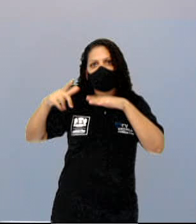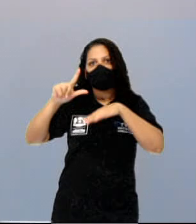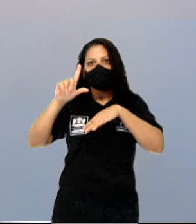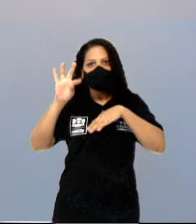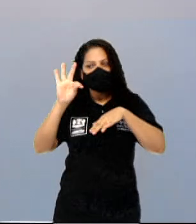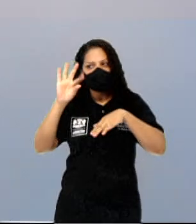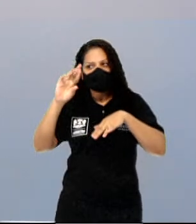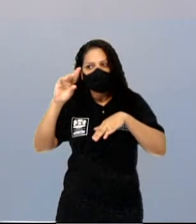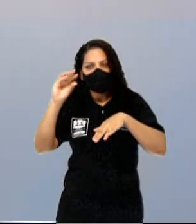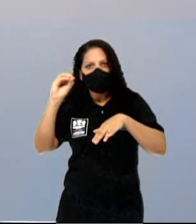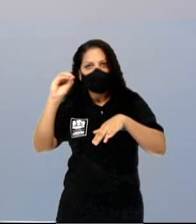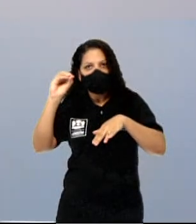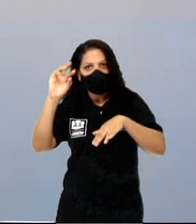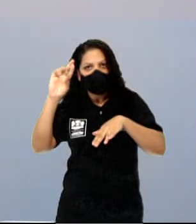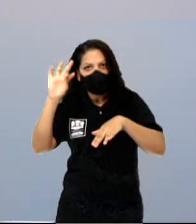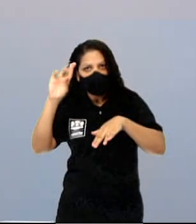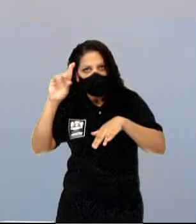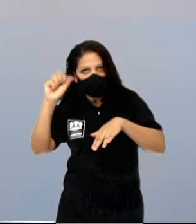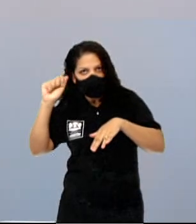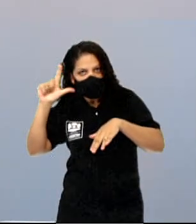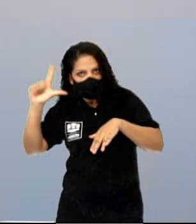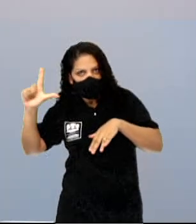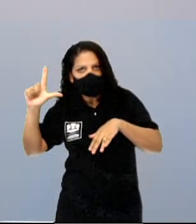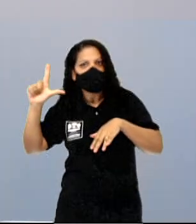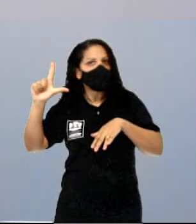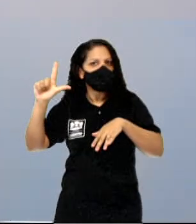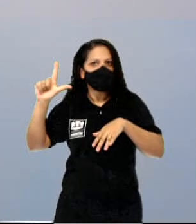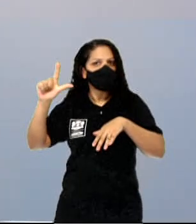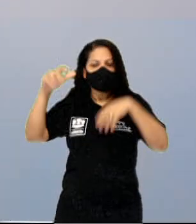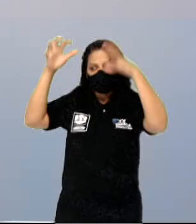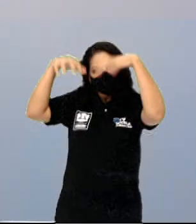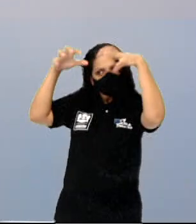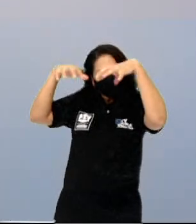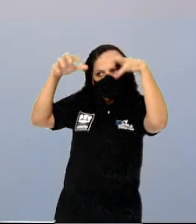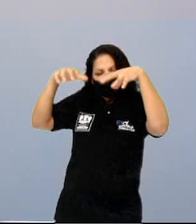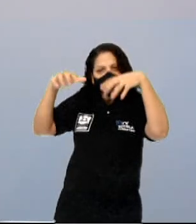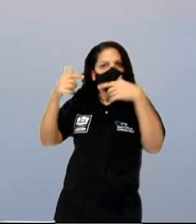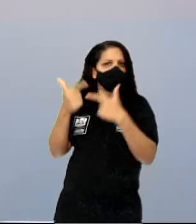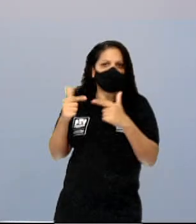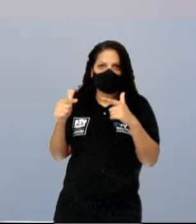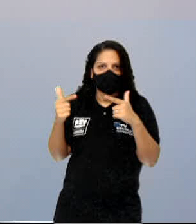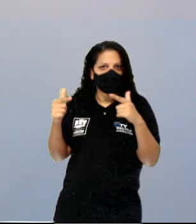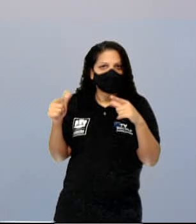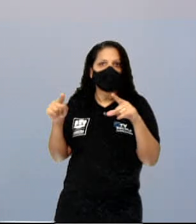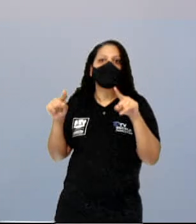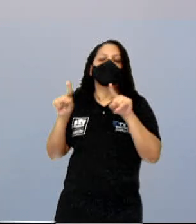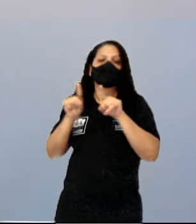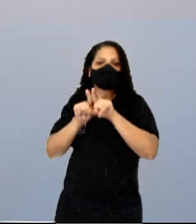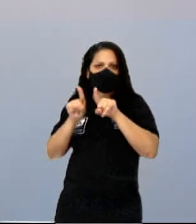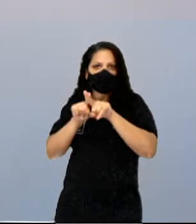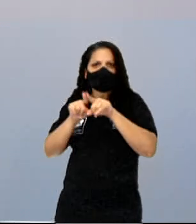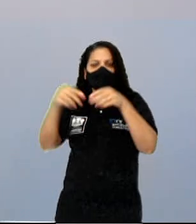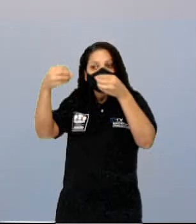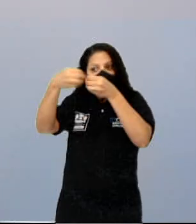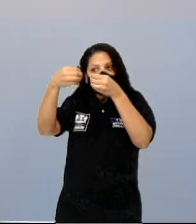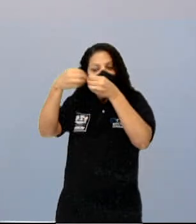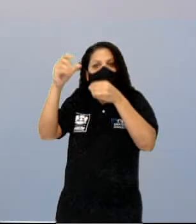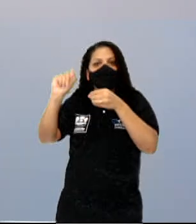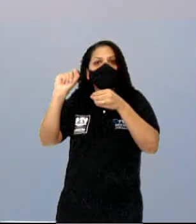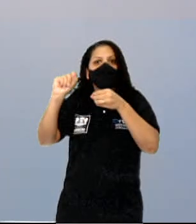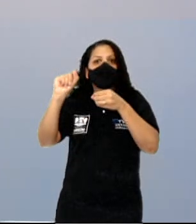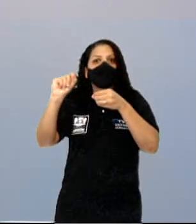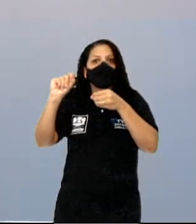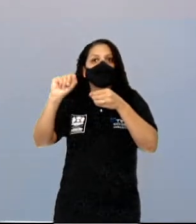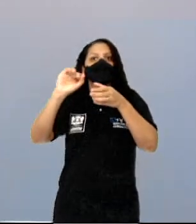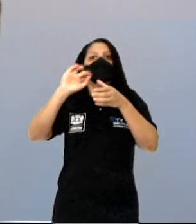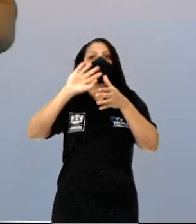chuvas litorâneas que acontecem aí praticamente ao longo do ano todo, mas ela está perto da Amazônia, que garante para ela um